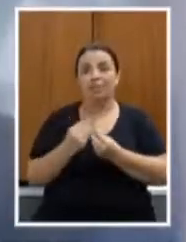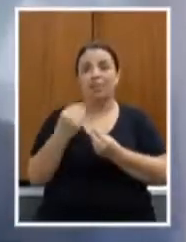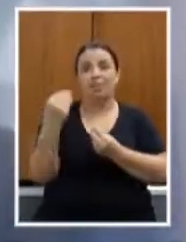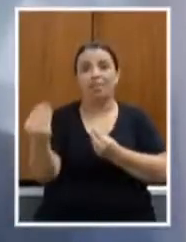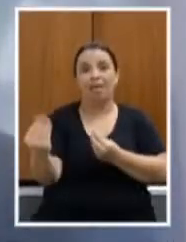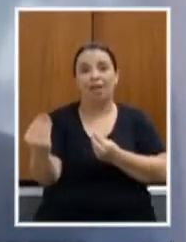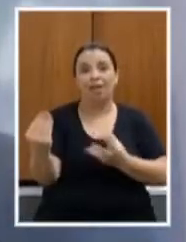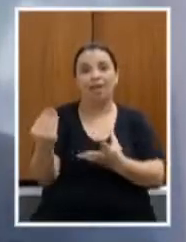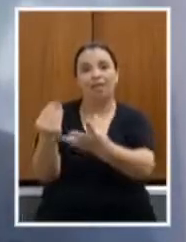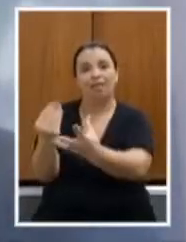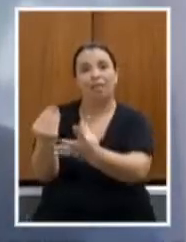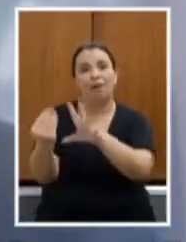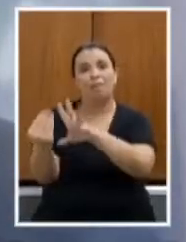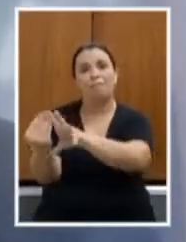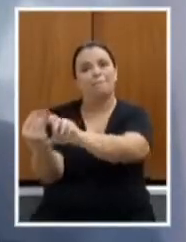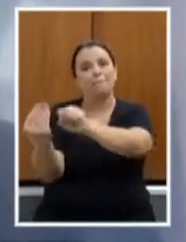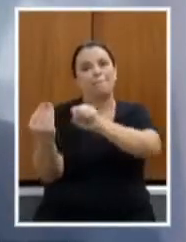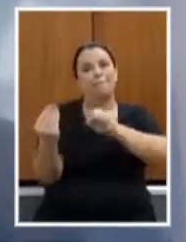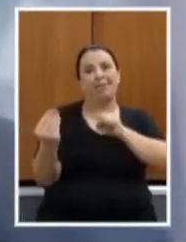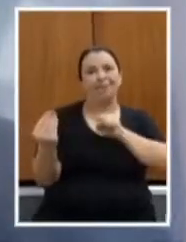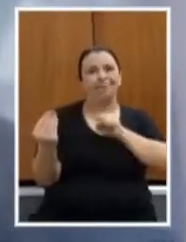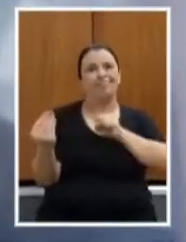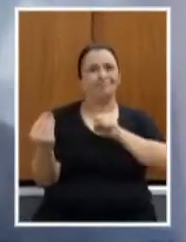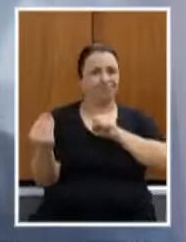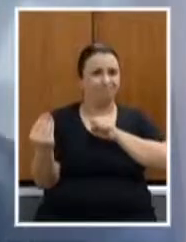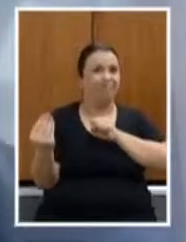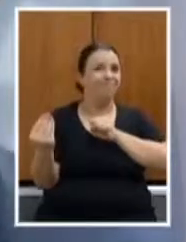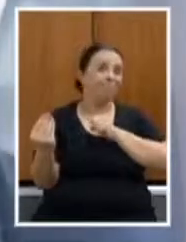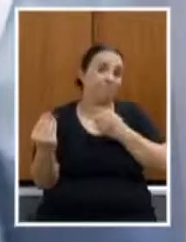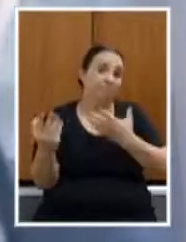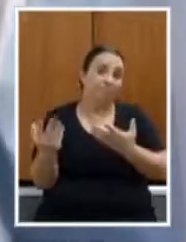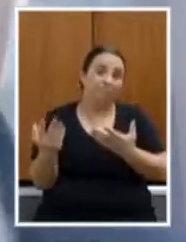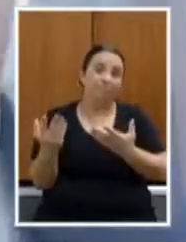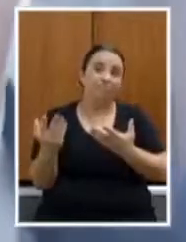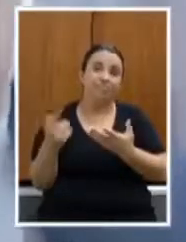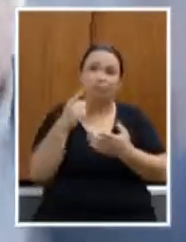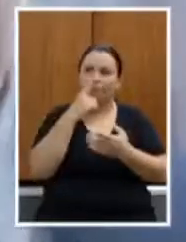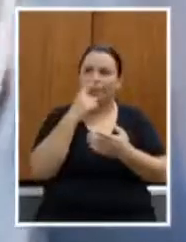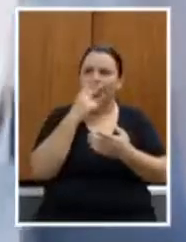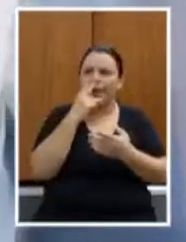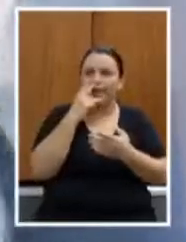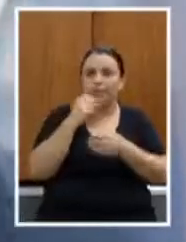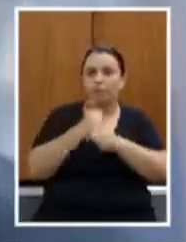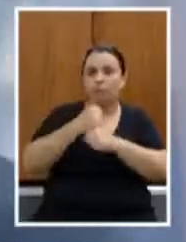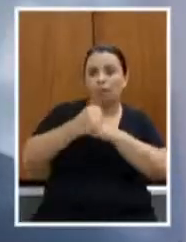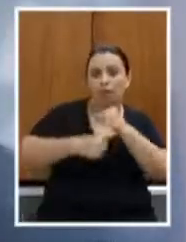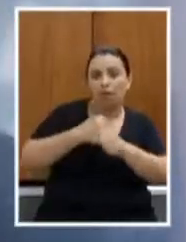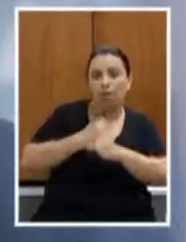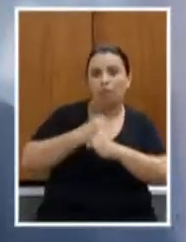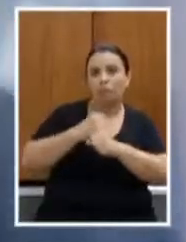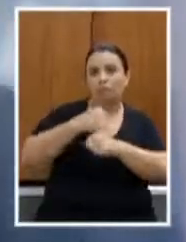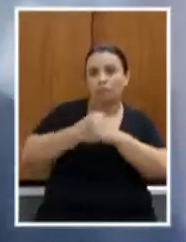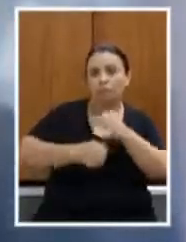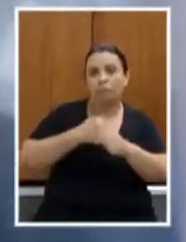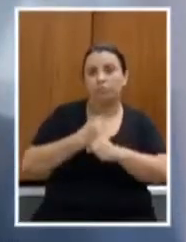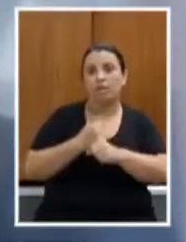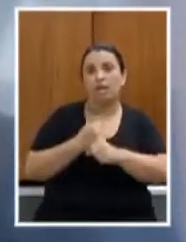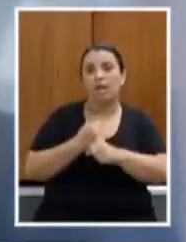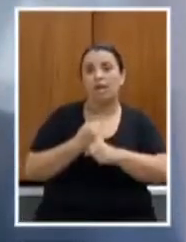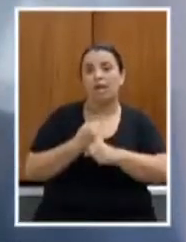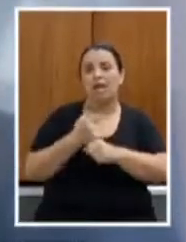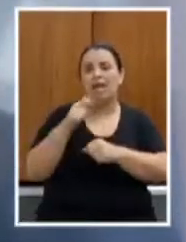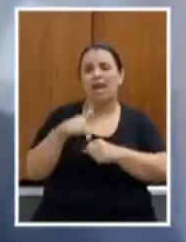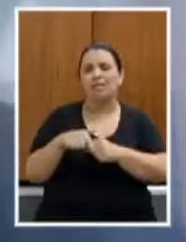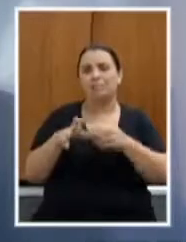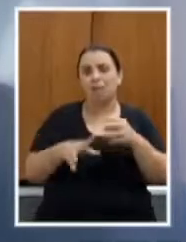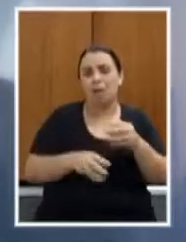outra. A cada ano que passa, o pagamento das emendas populares tem